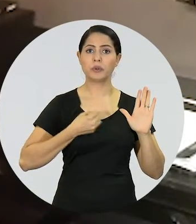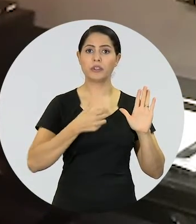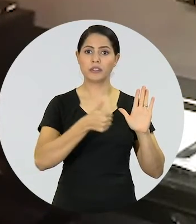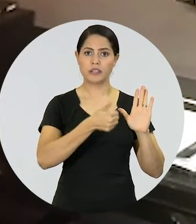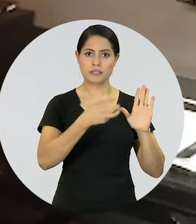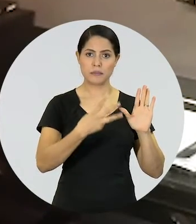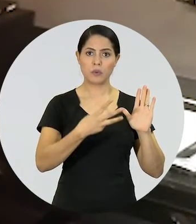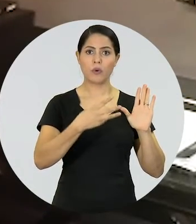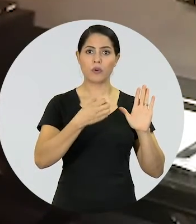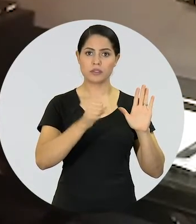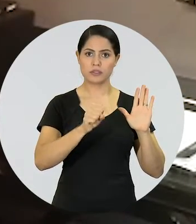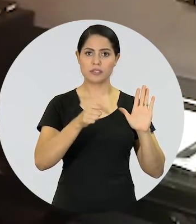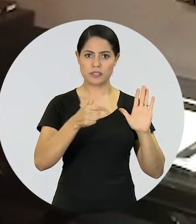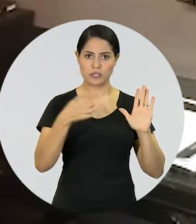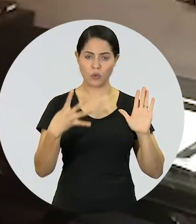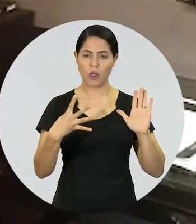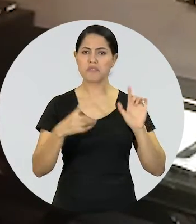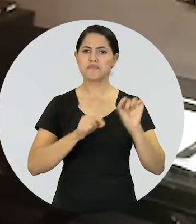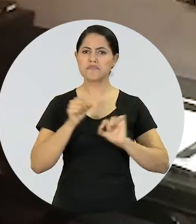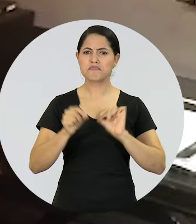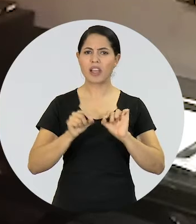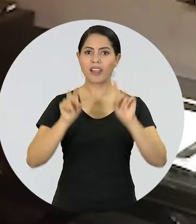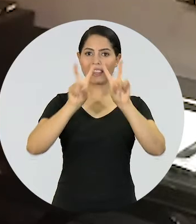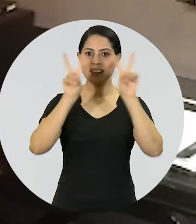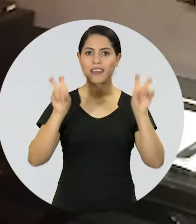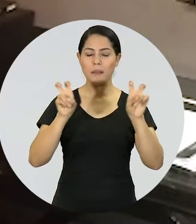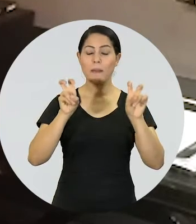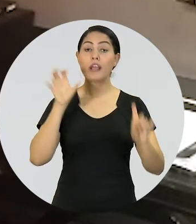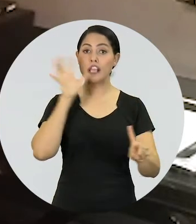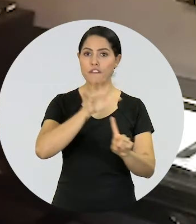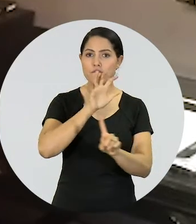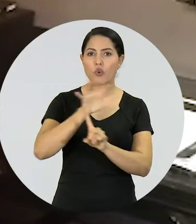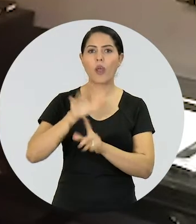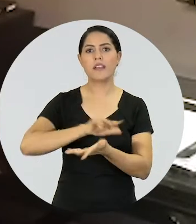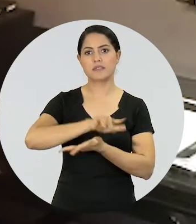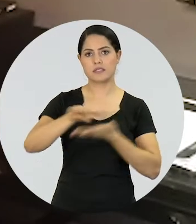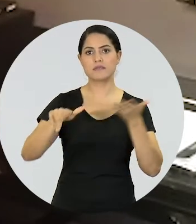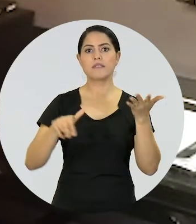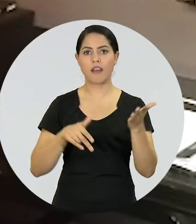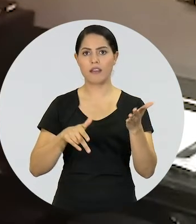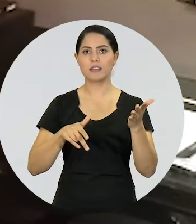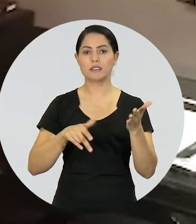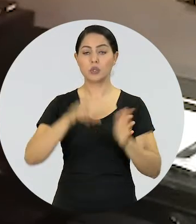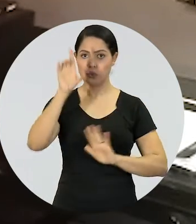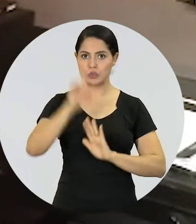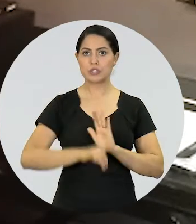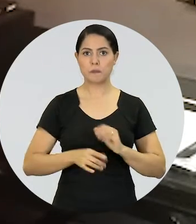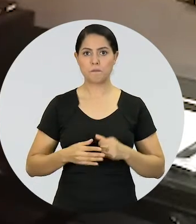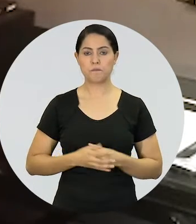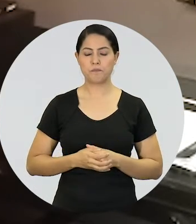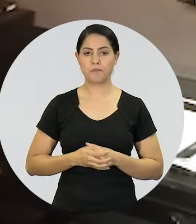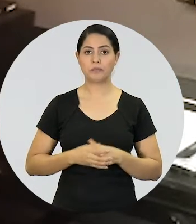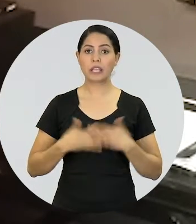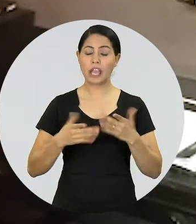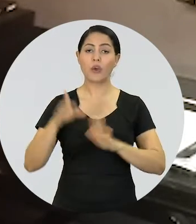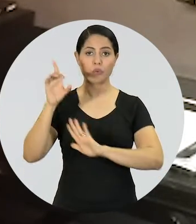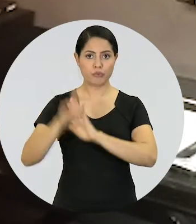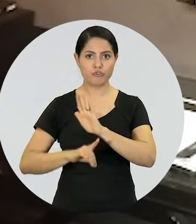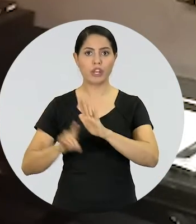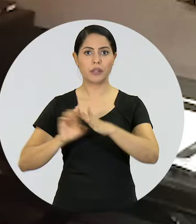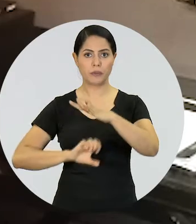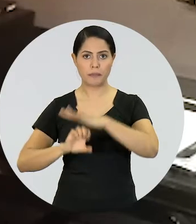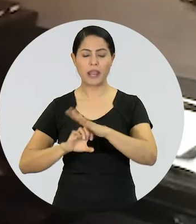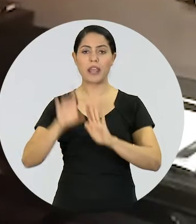a Lei da Liberdade Econômica, a Lei 13.874, que traz grandes impactos em diversas áreas do